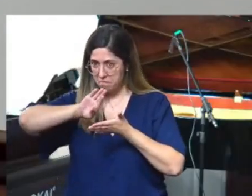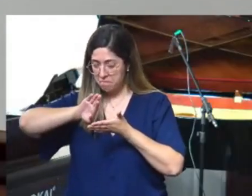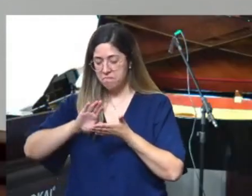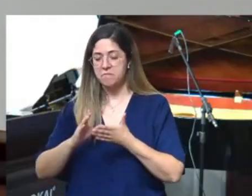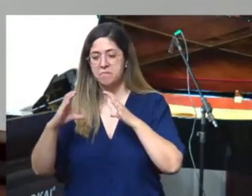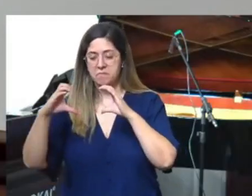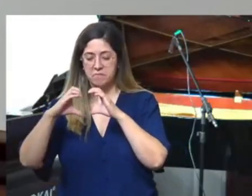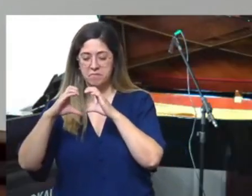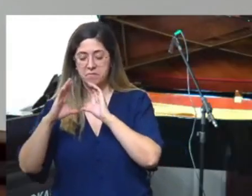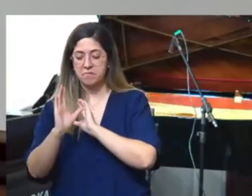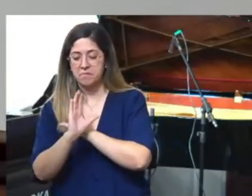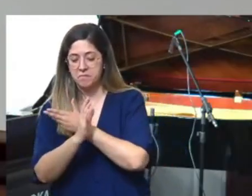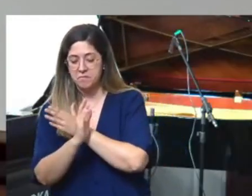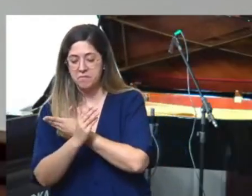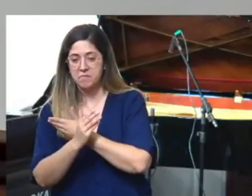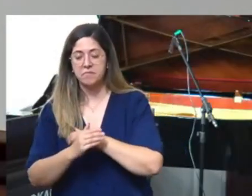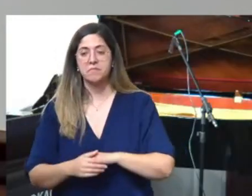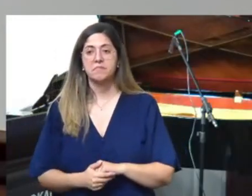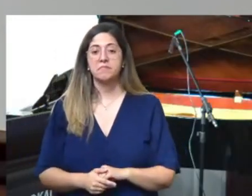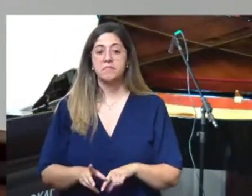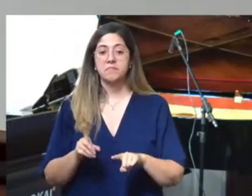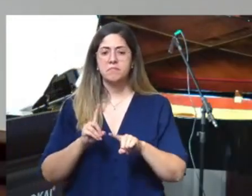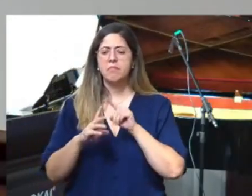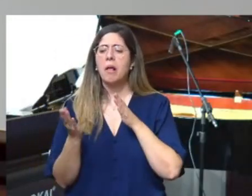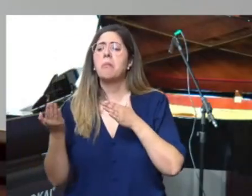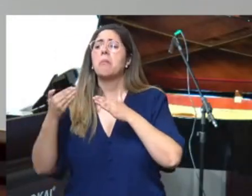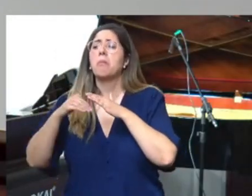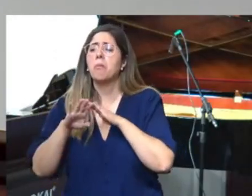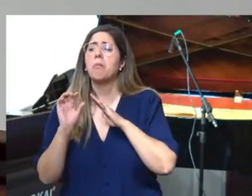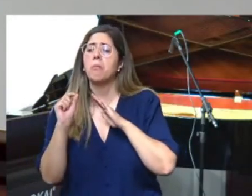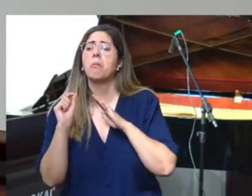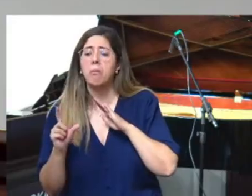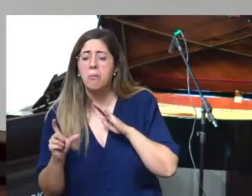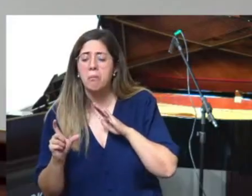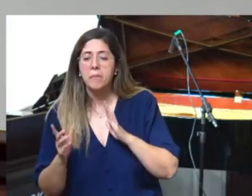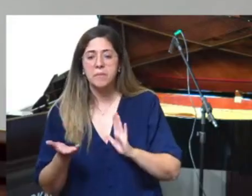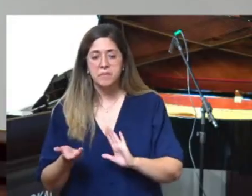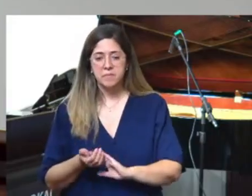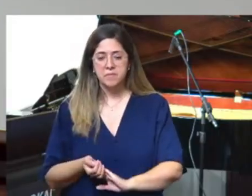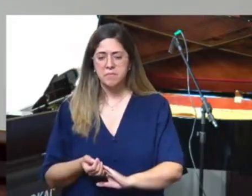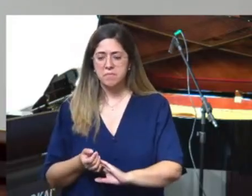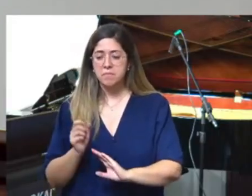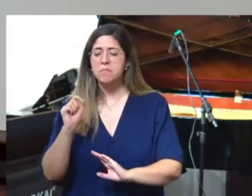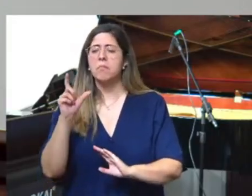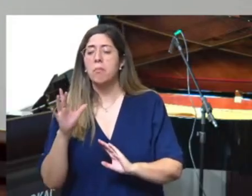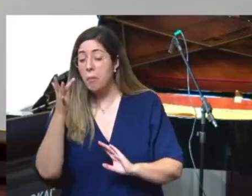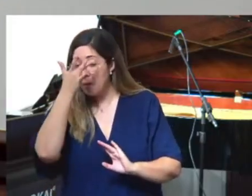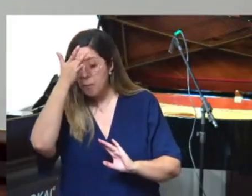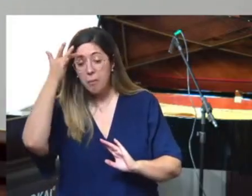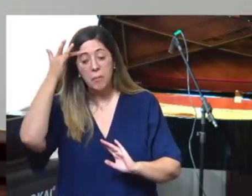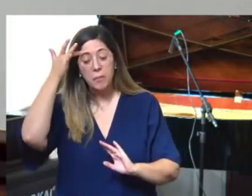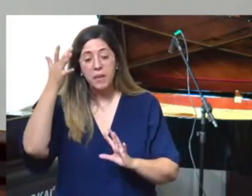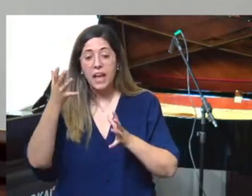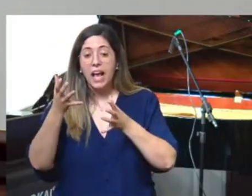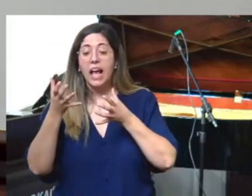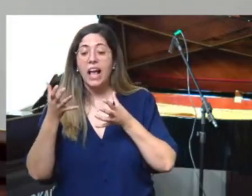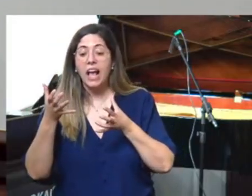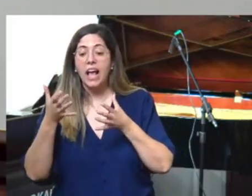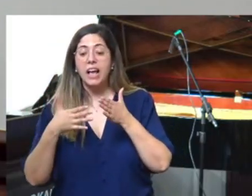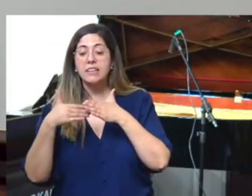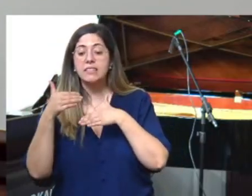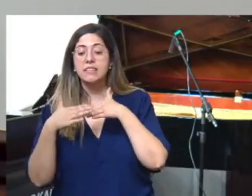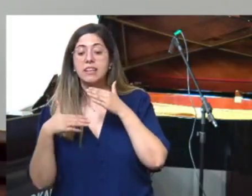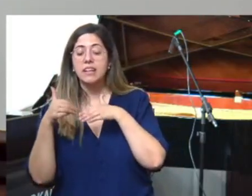E aí você pode desenhar o que uma criança, o que uma pessoa é capaz de